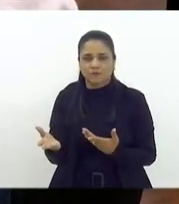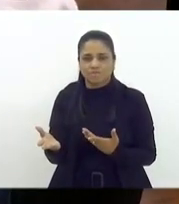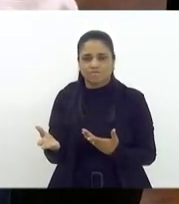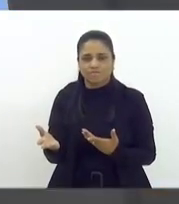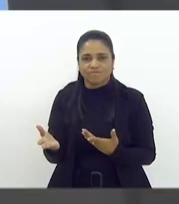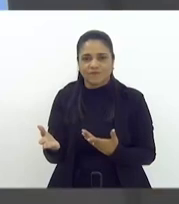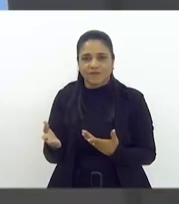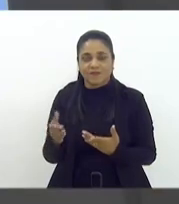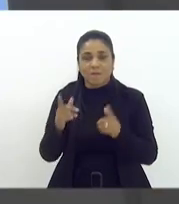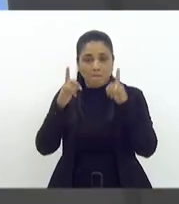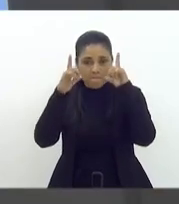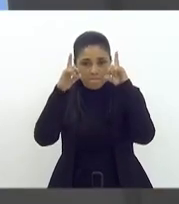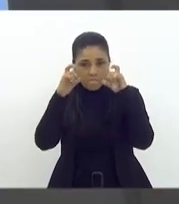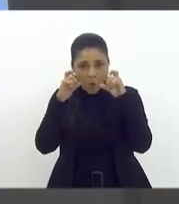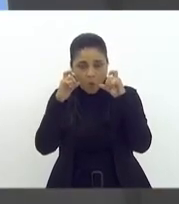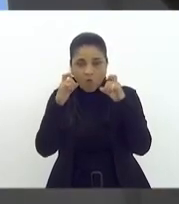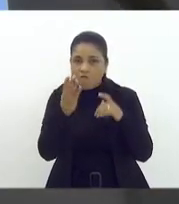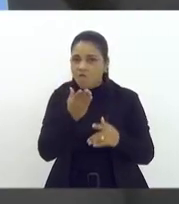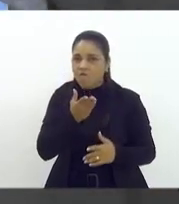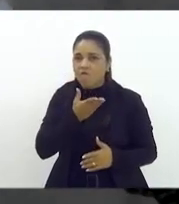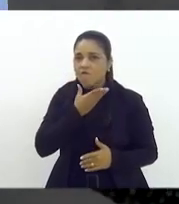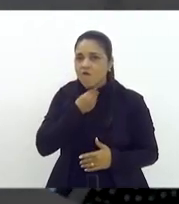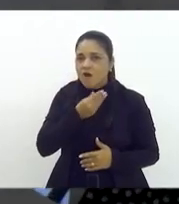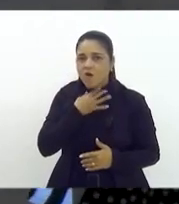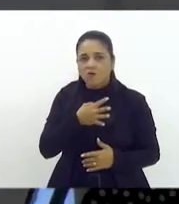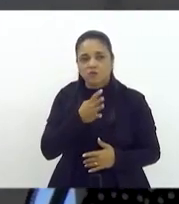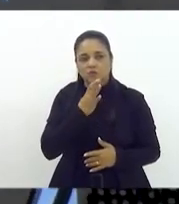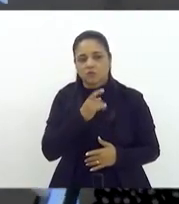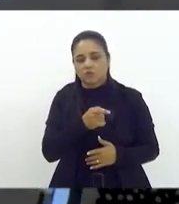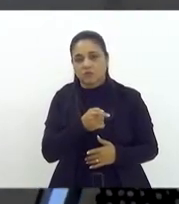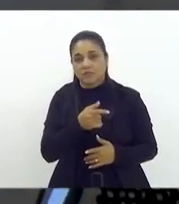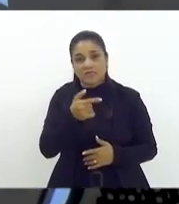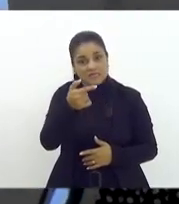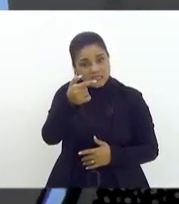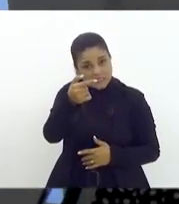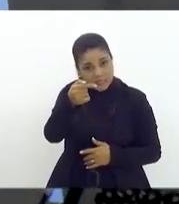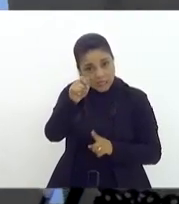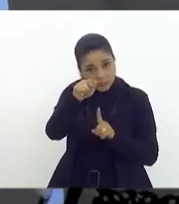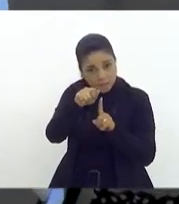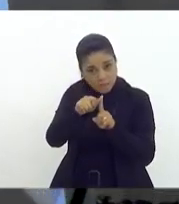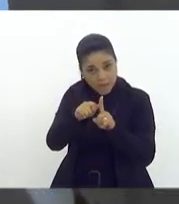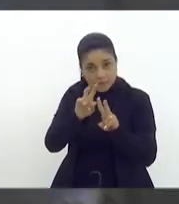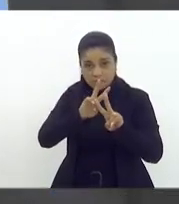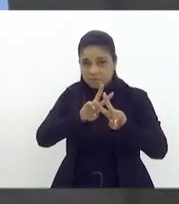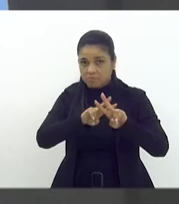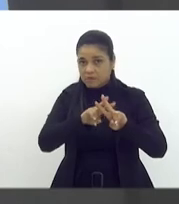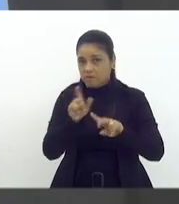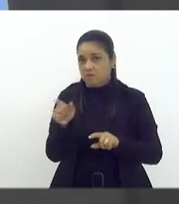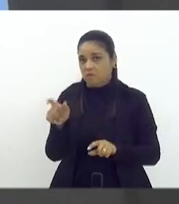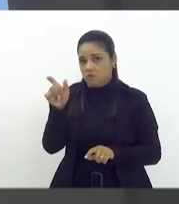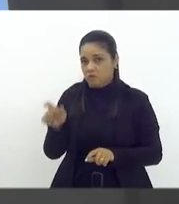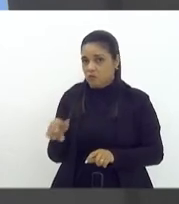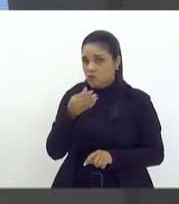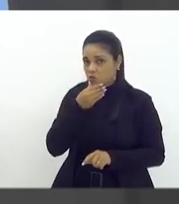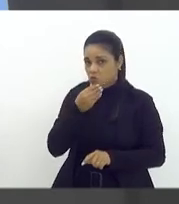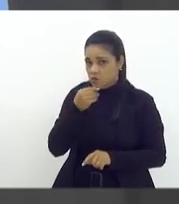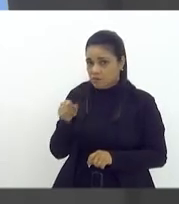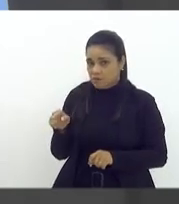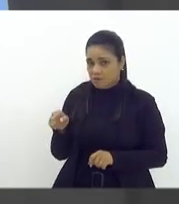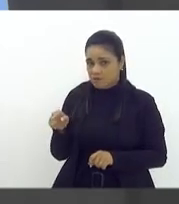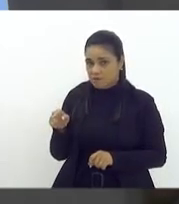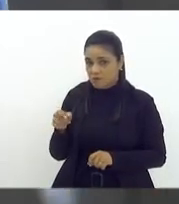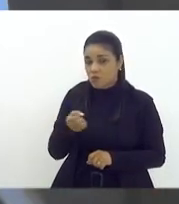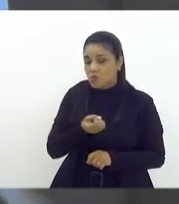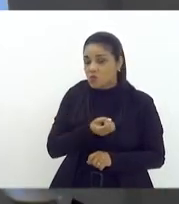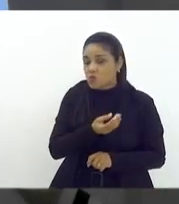um falso reconhecimento Porque apesar de ter ficado sete meses preso imagine vocês quantas pessoas